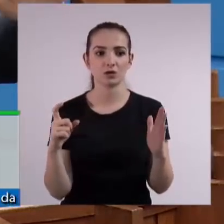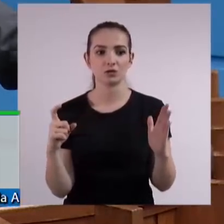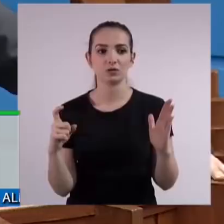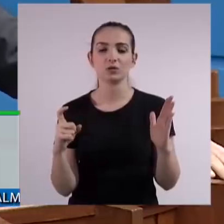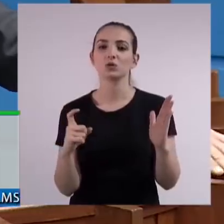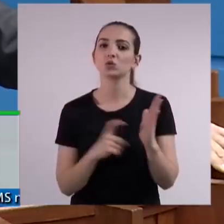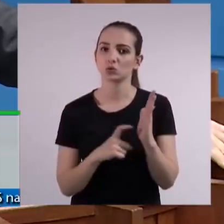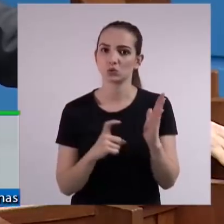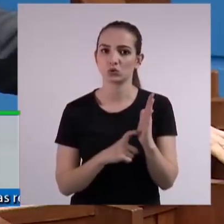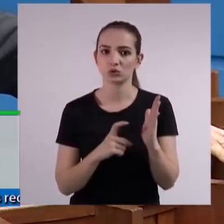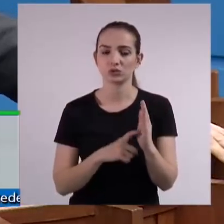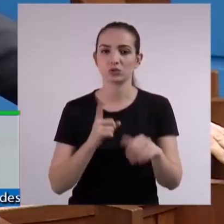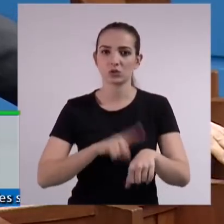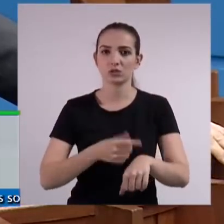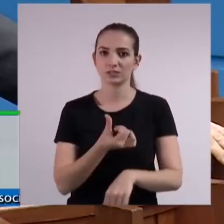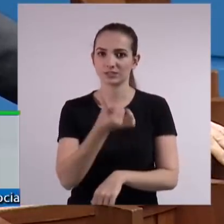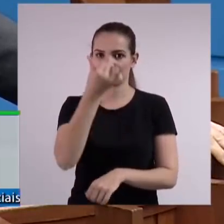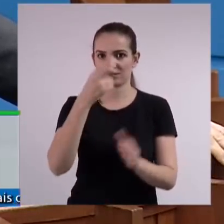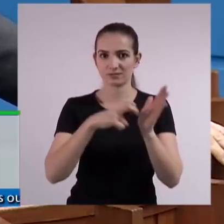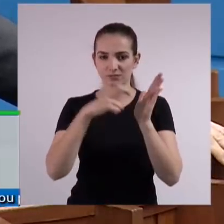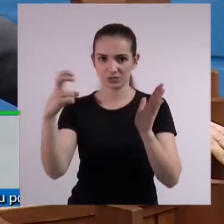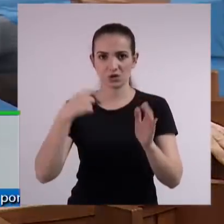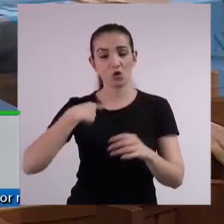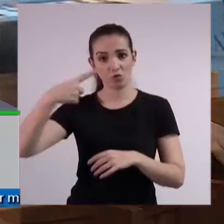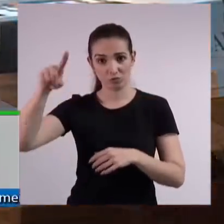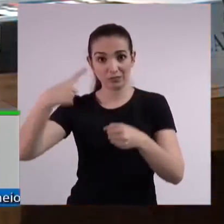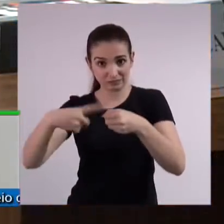Primeiro ato que eu fiz, 6 horas da manhã,